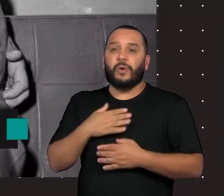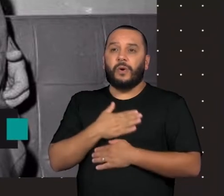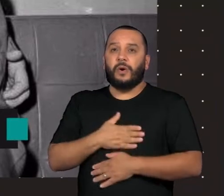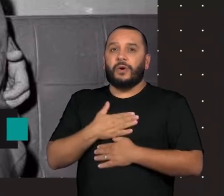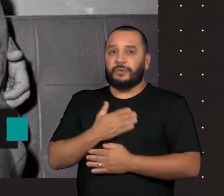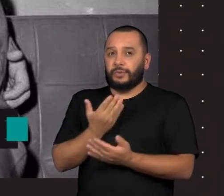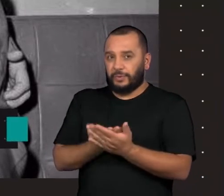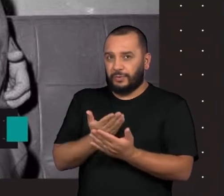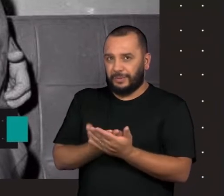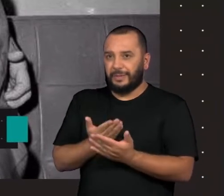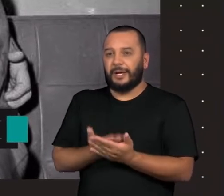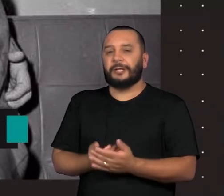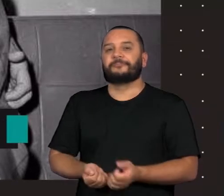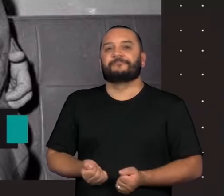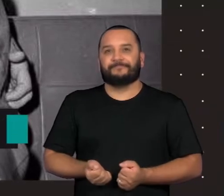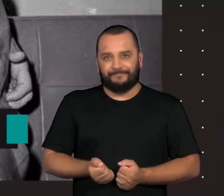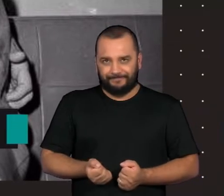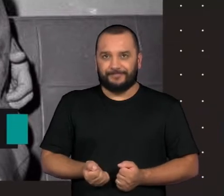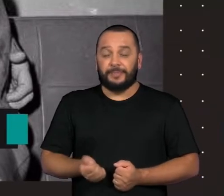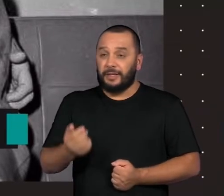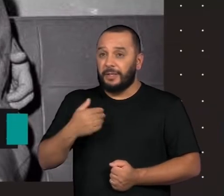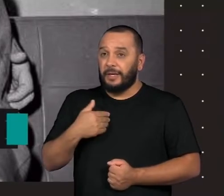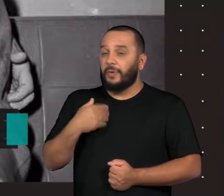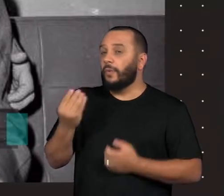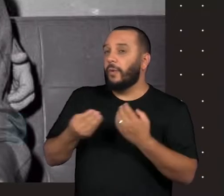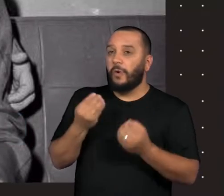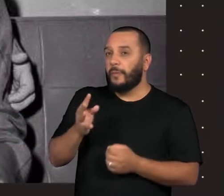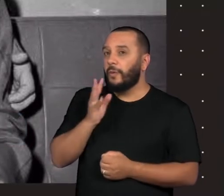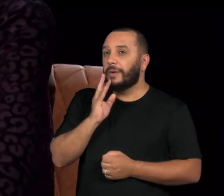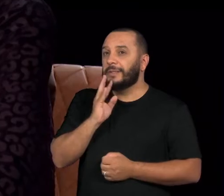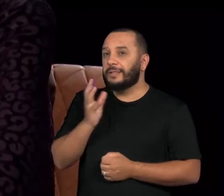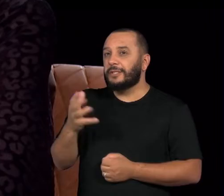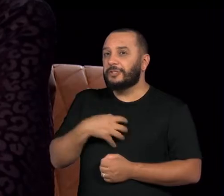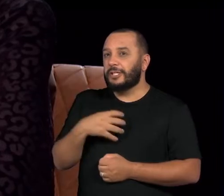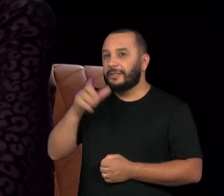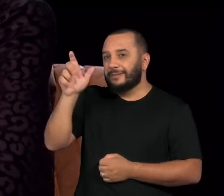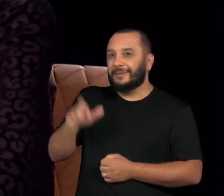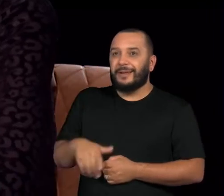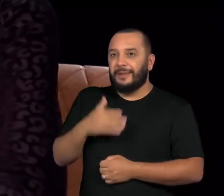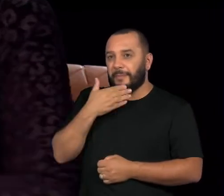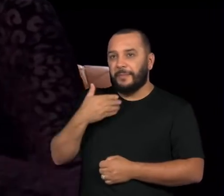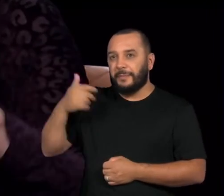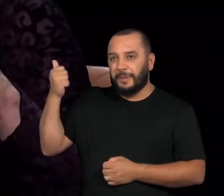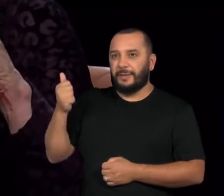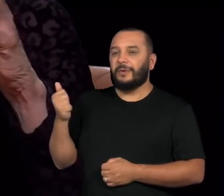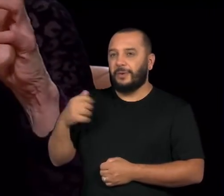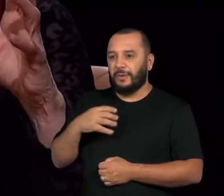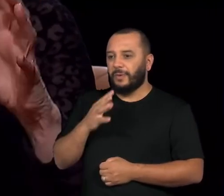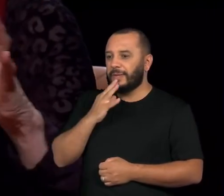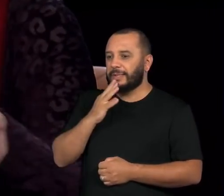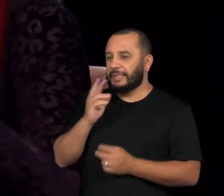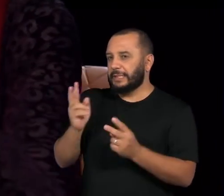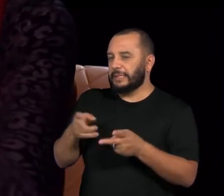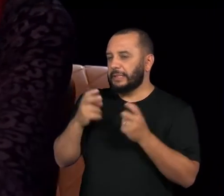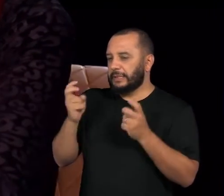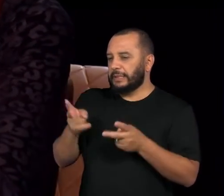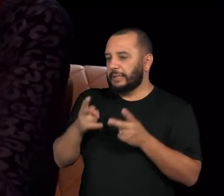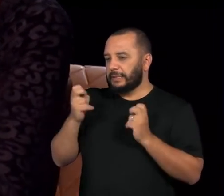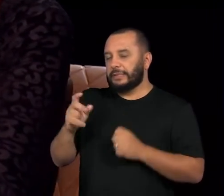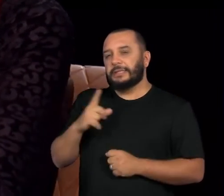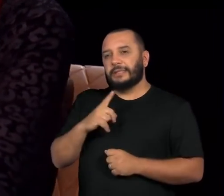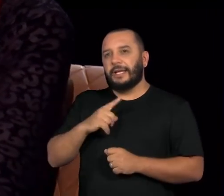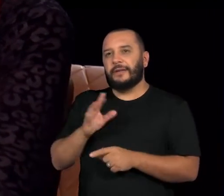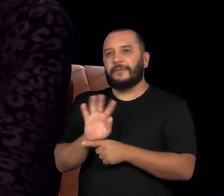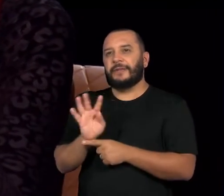estudiosa. Então, procurei conhecê-la o melhor possível e tinha pequenos